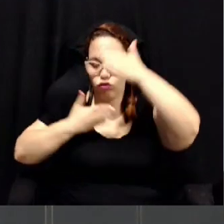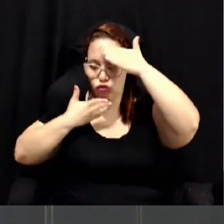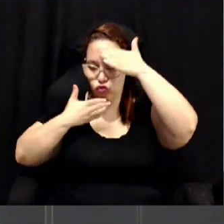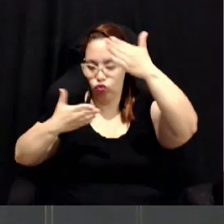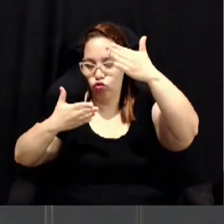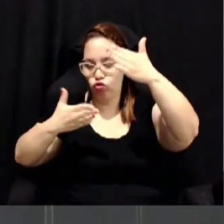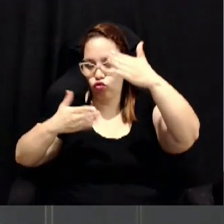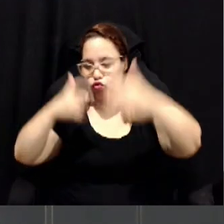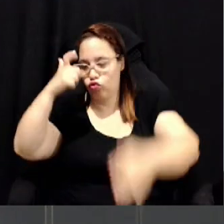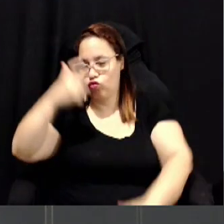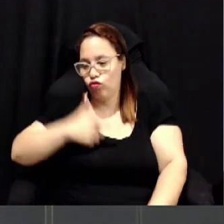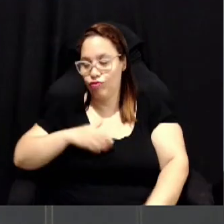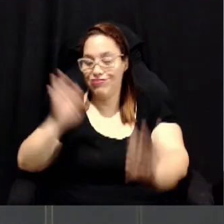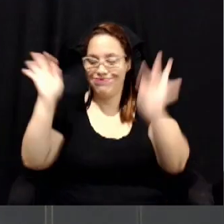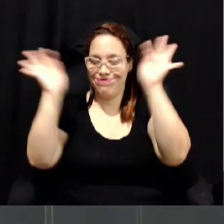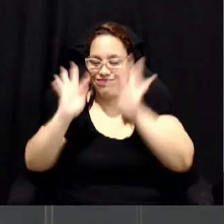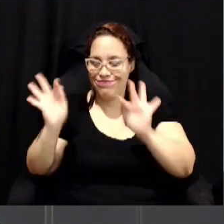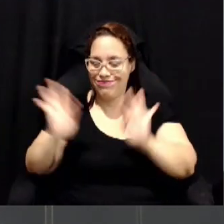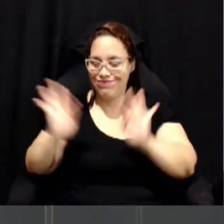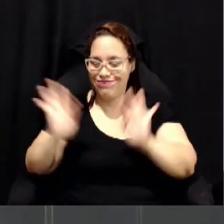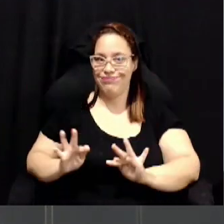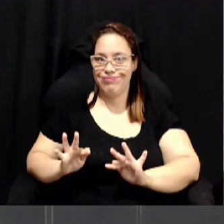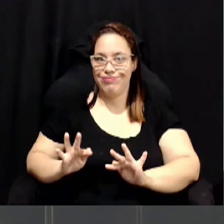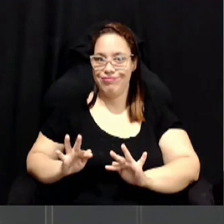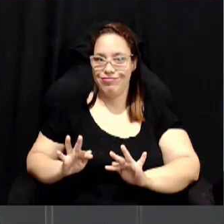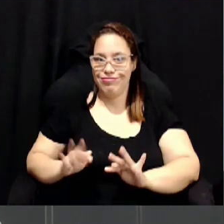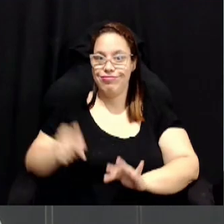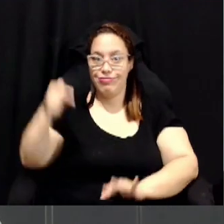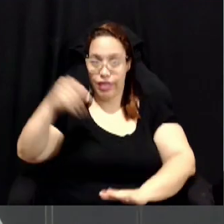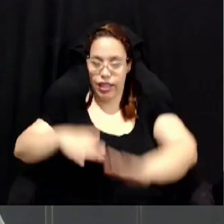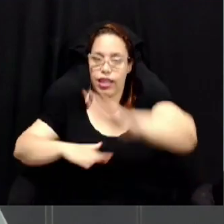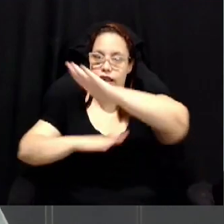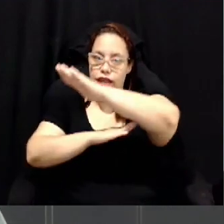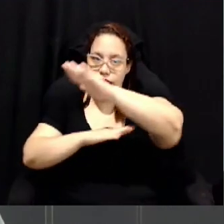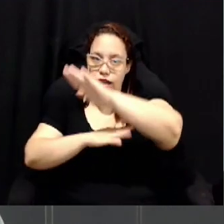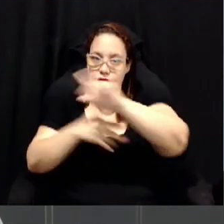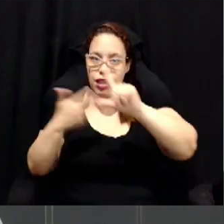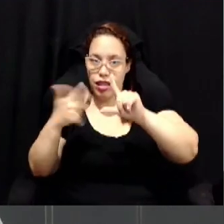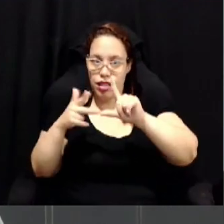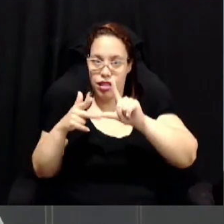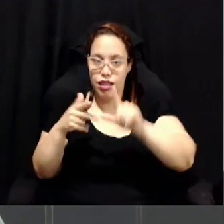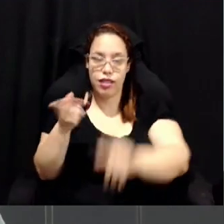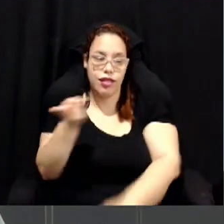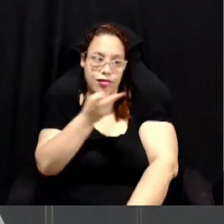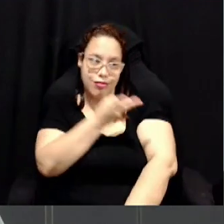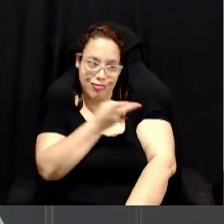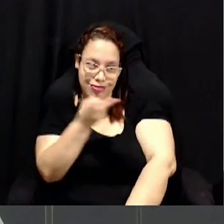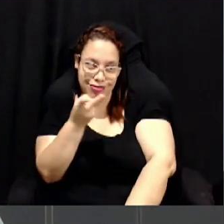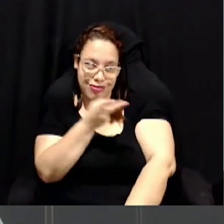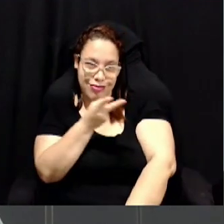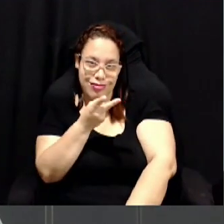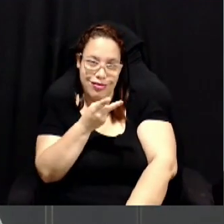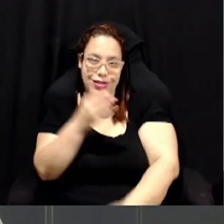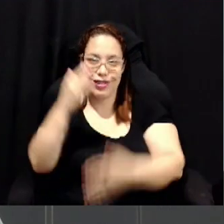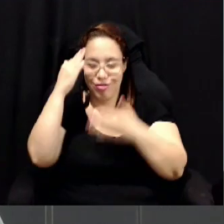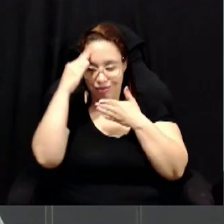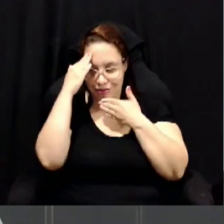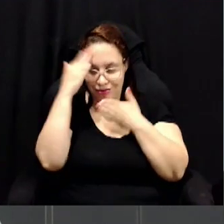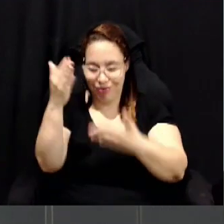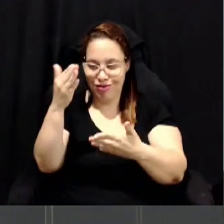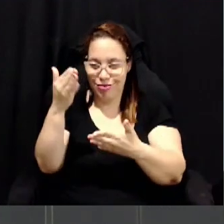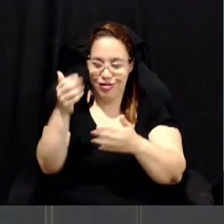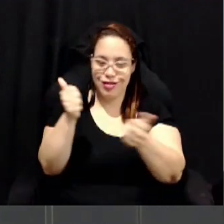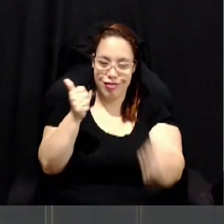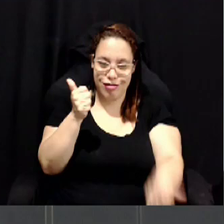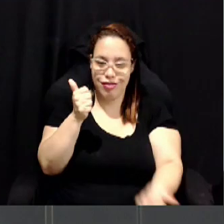muito feliz de fazer parte desta Casa Legislativa. A vocês, o meu muito obrigado pela parceria,